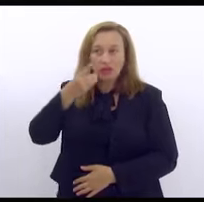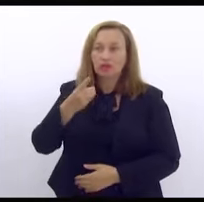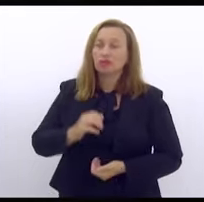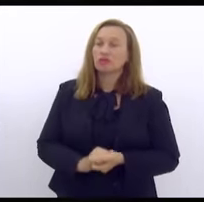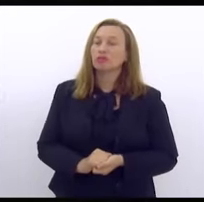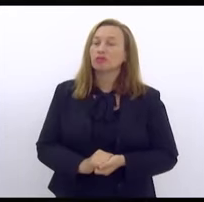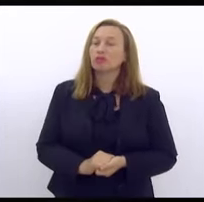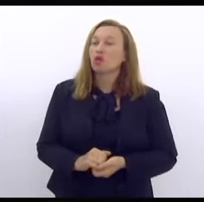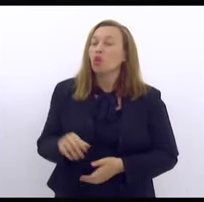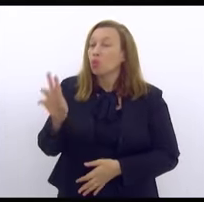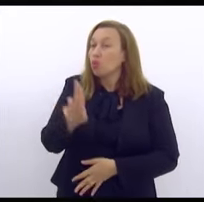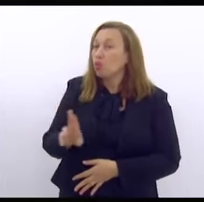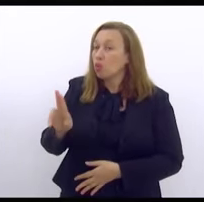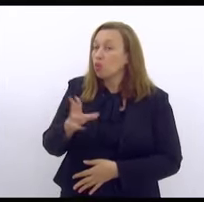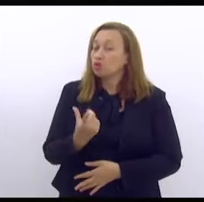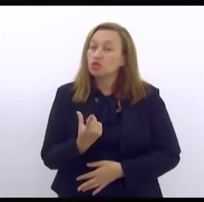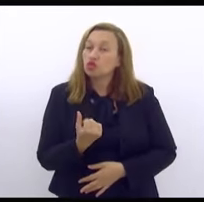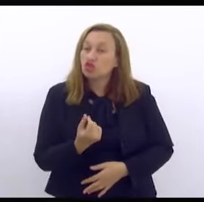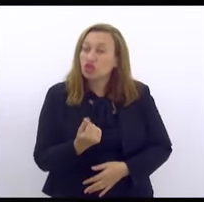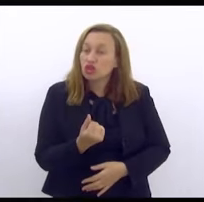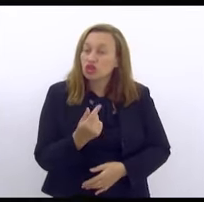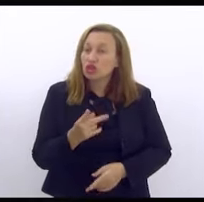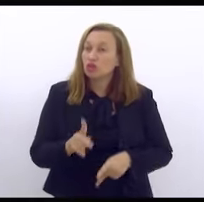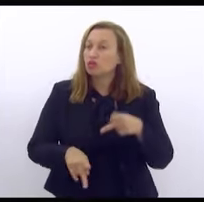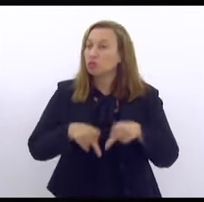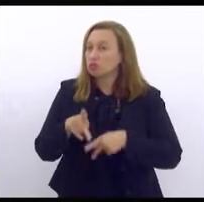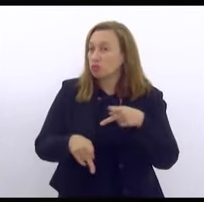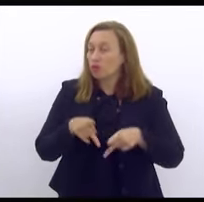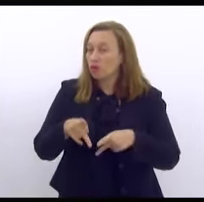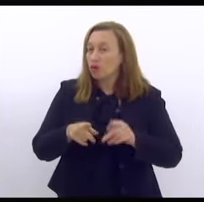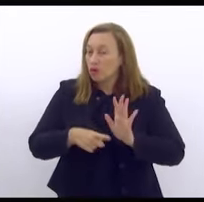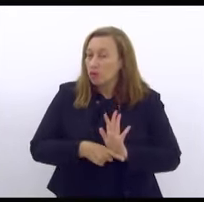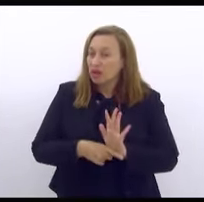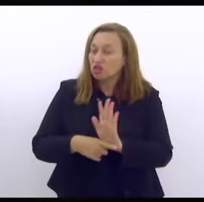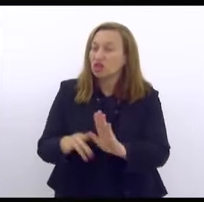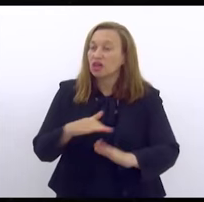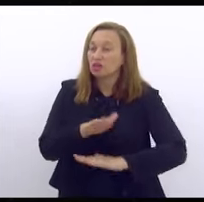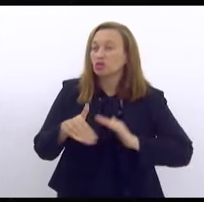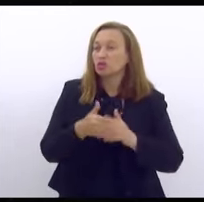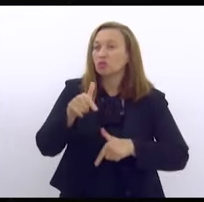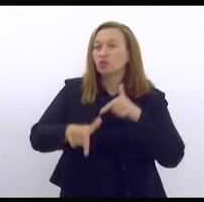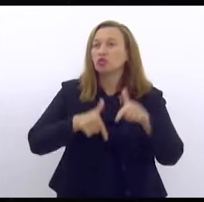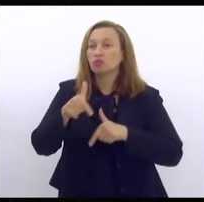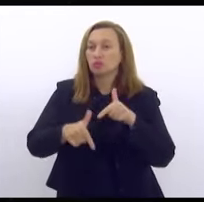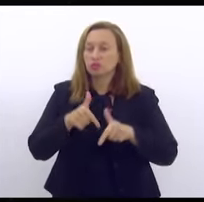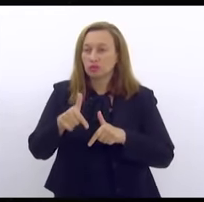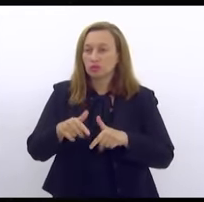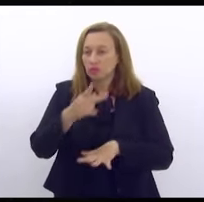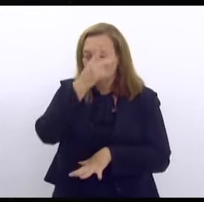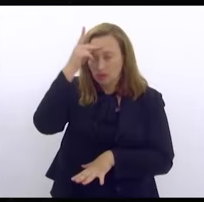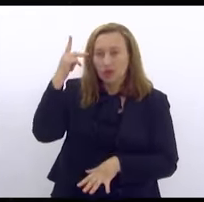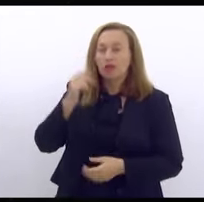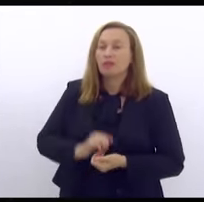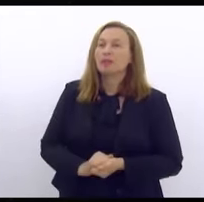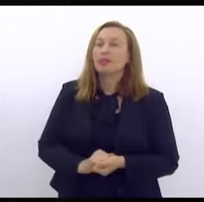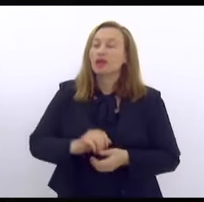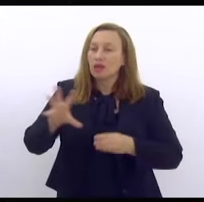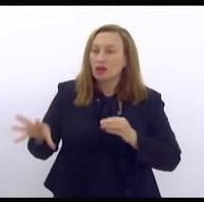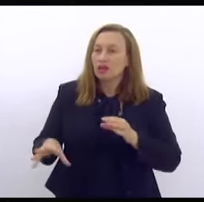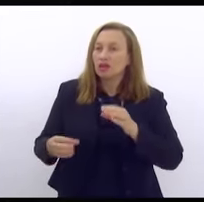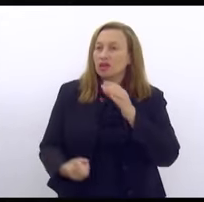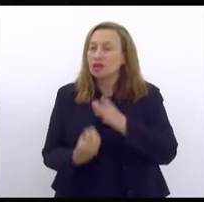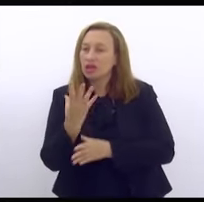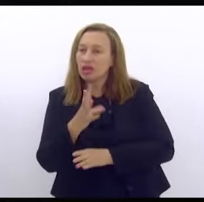que o uso do dinheiro público aconteça para beneficiar os trabalhadores e as trabalhadoras. Eu propus emendas, que em parte